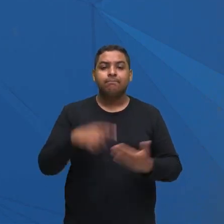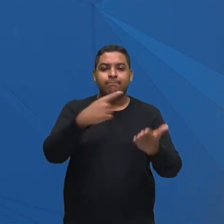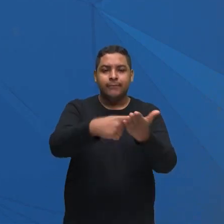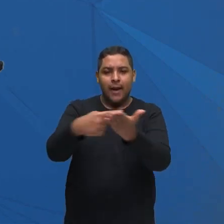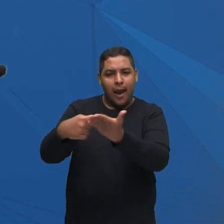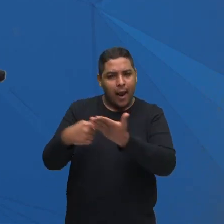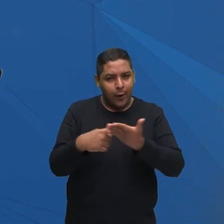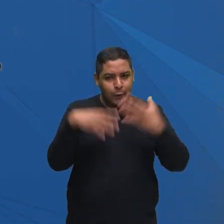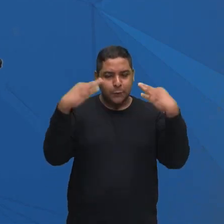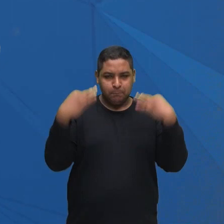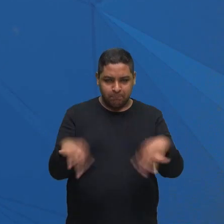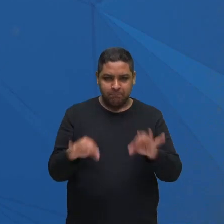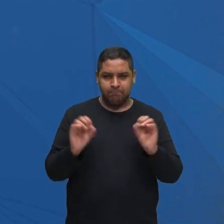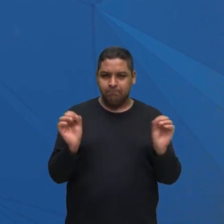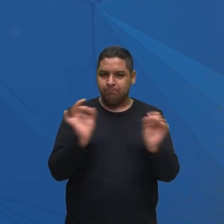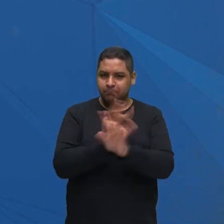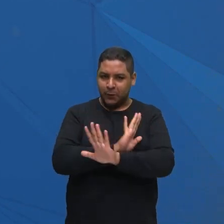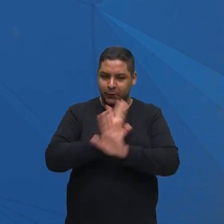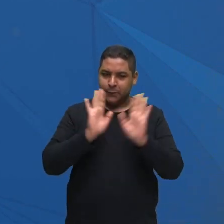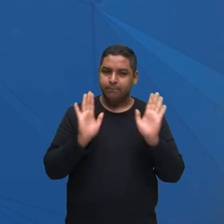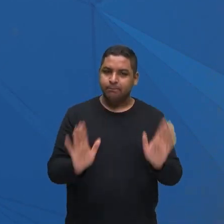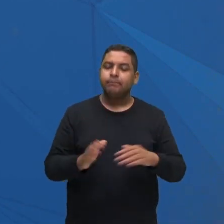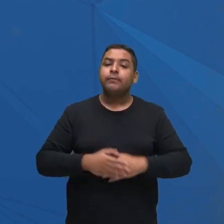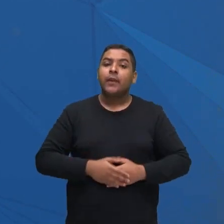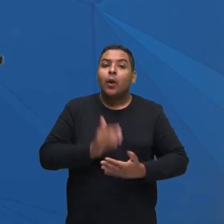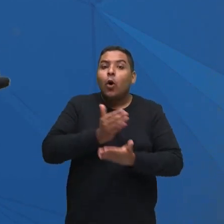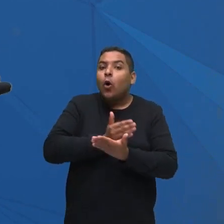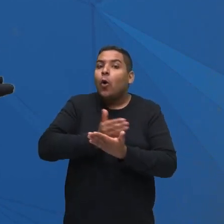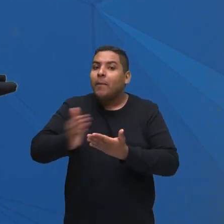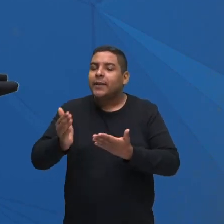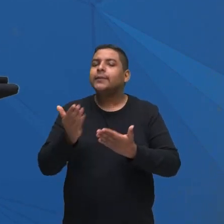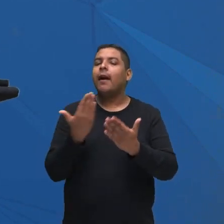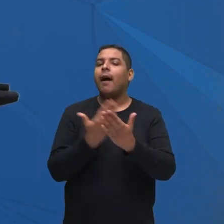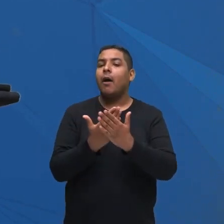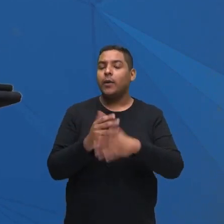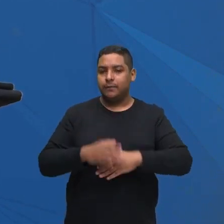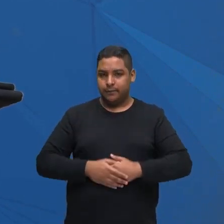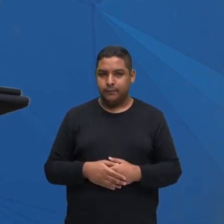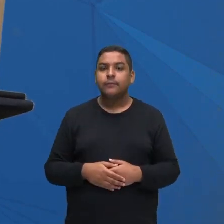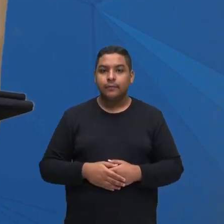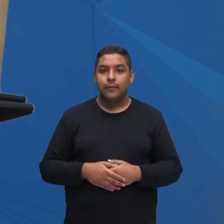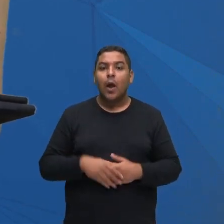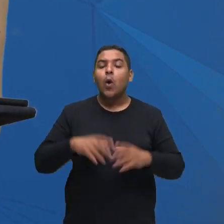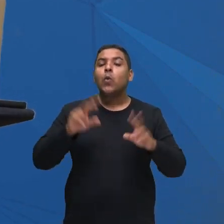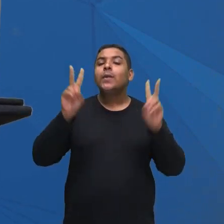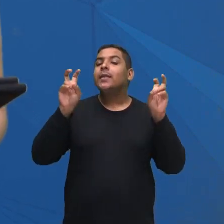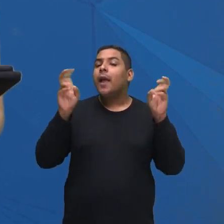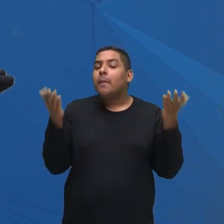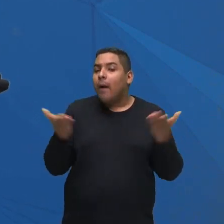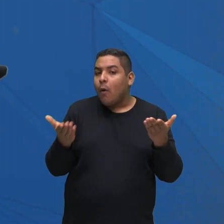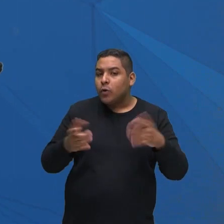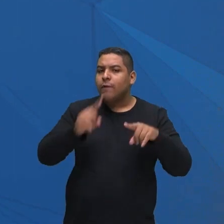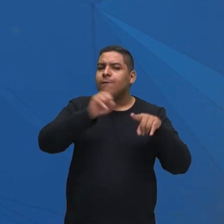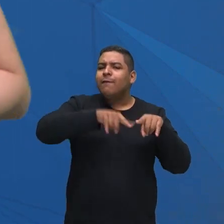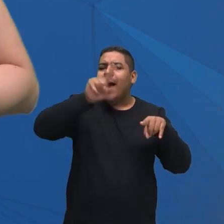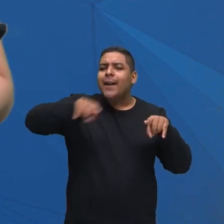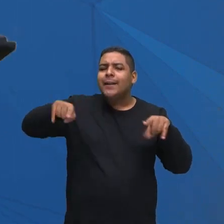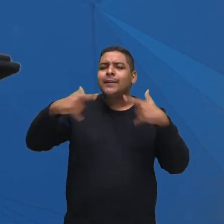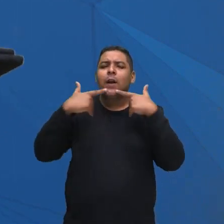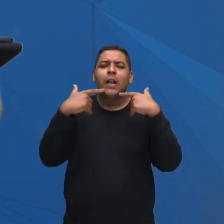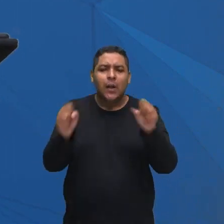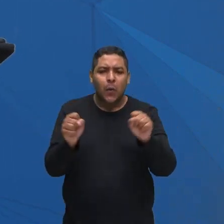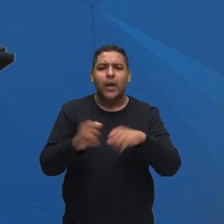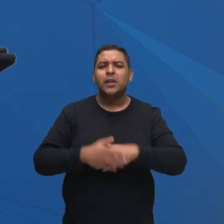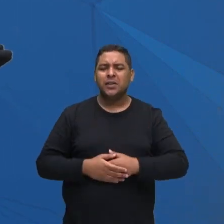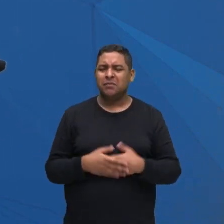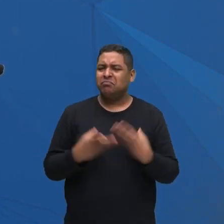não é isso? E a gente começa a nossa aula, olha só, o tema de hoje é variação linguística, né? O nome parece meio